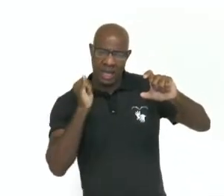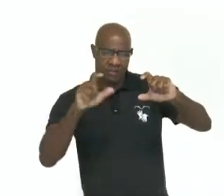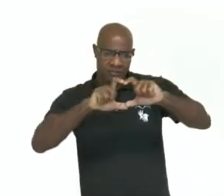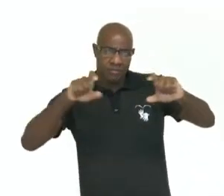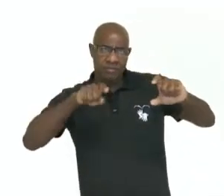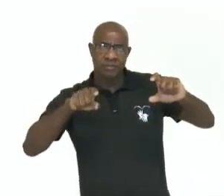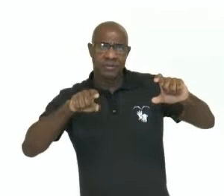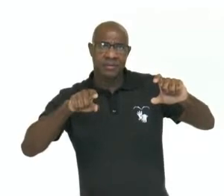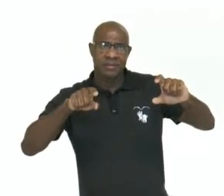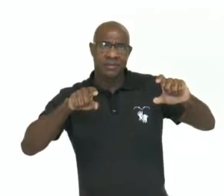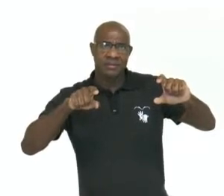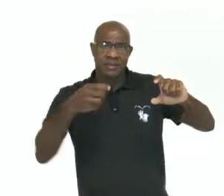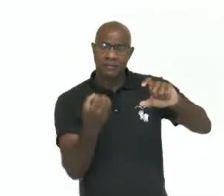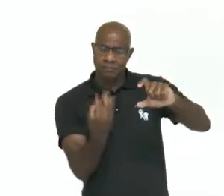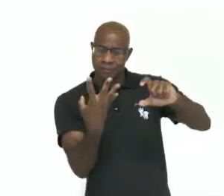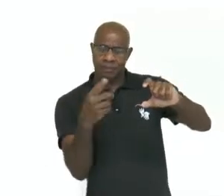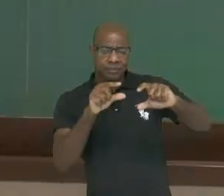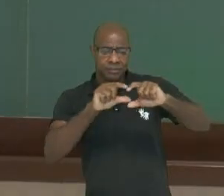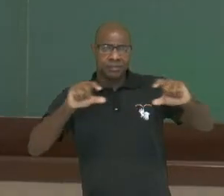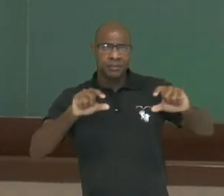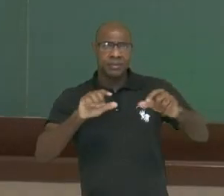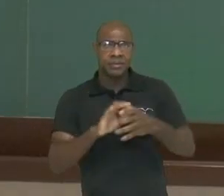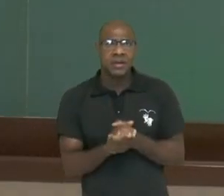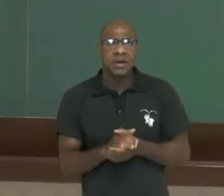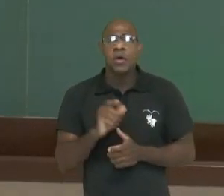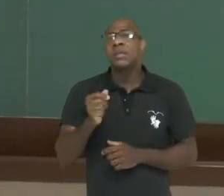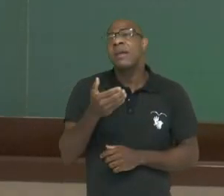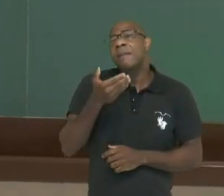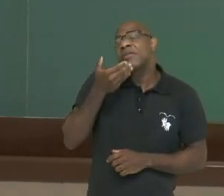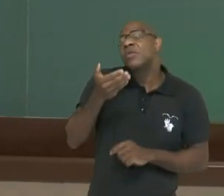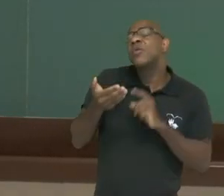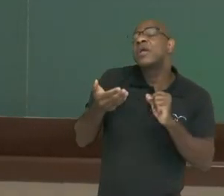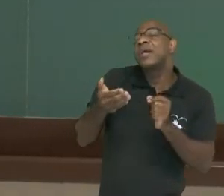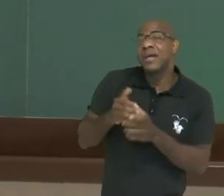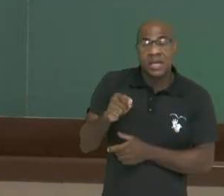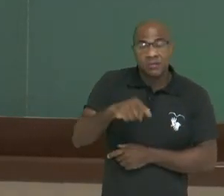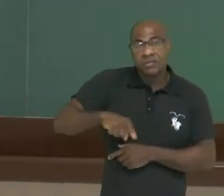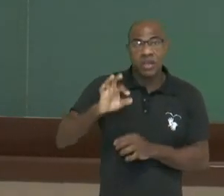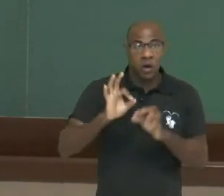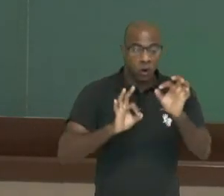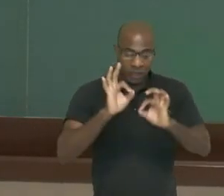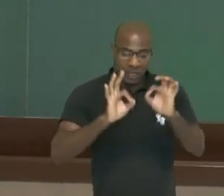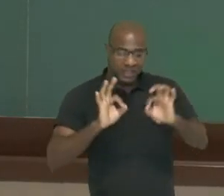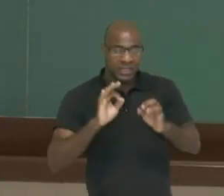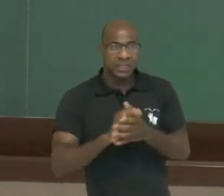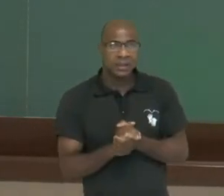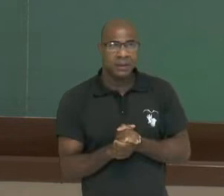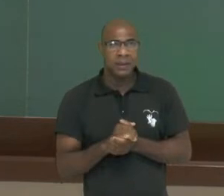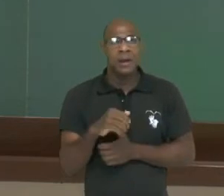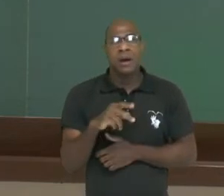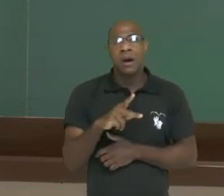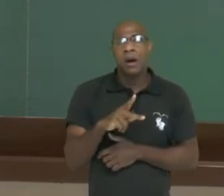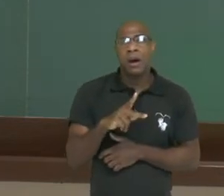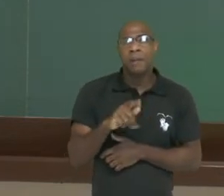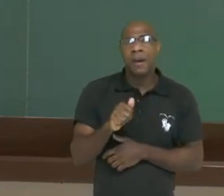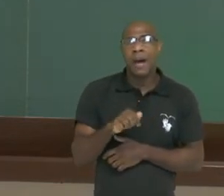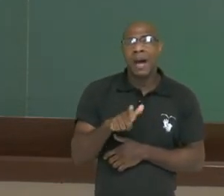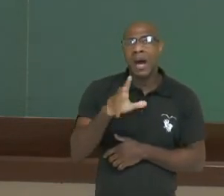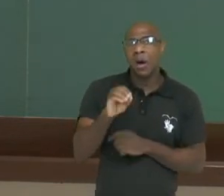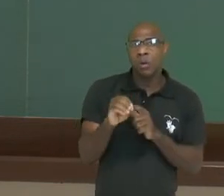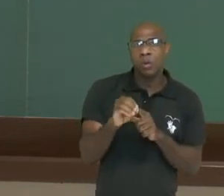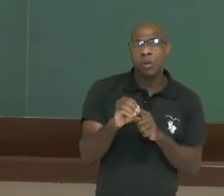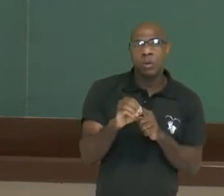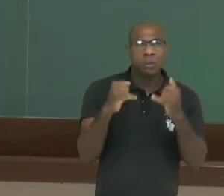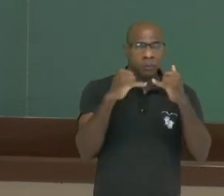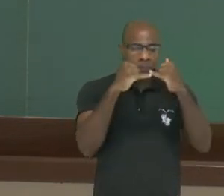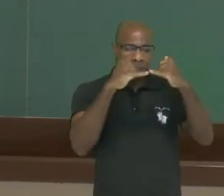em destaque. Então aqui, o que ele está pedindo? Que você organize e pense, ó, a partir do Paulo, tá vendo? Vai buscando